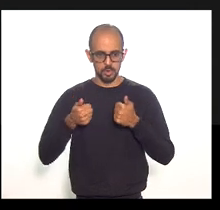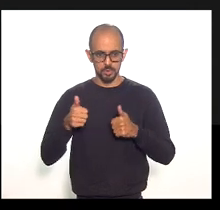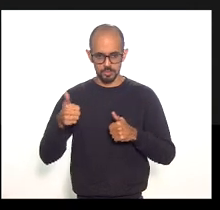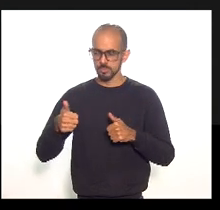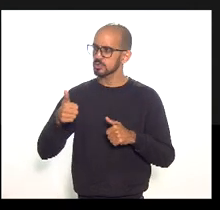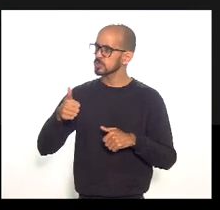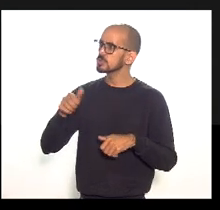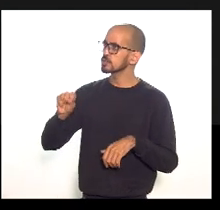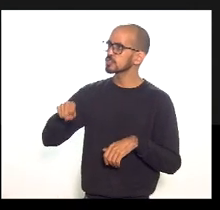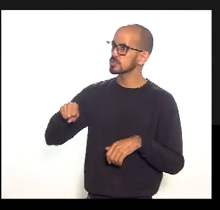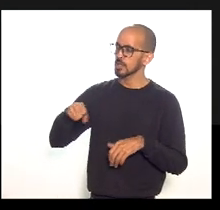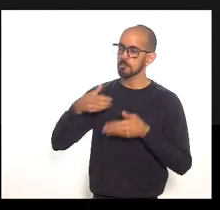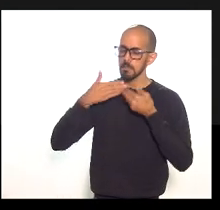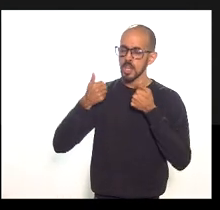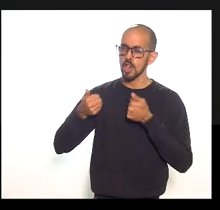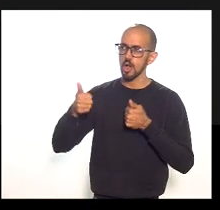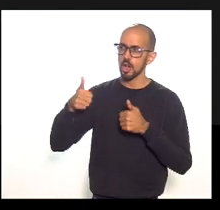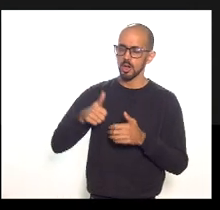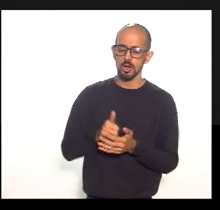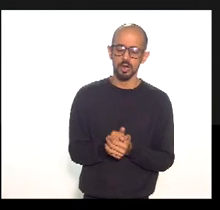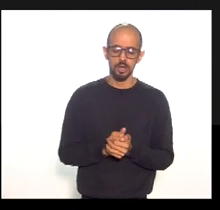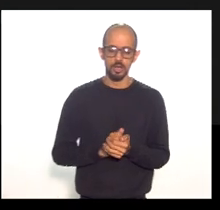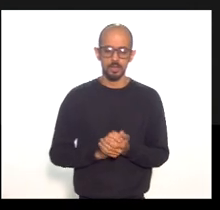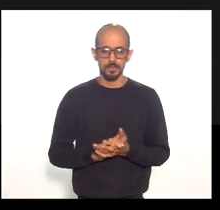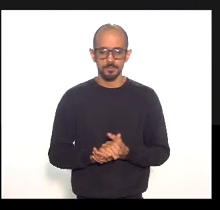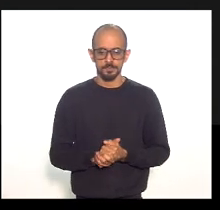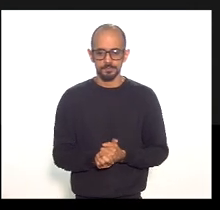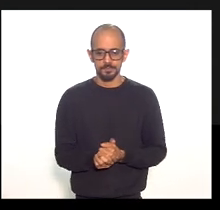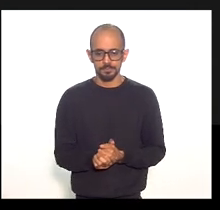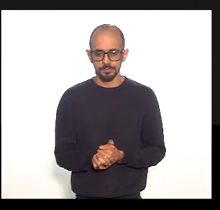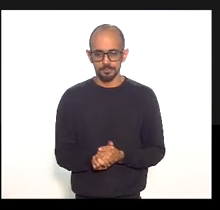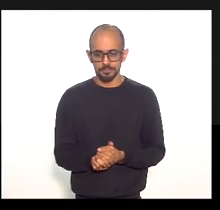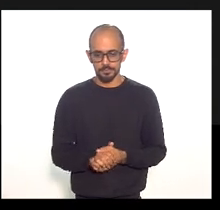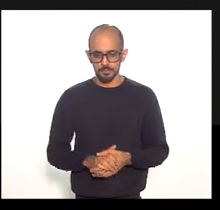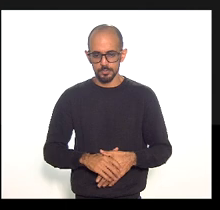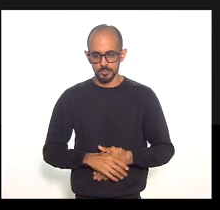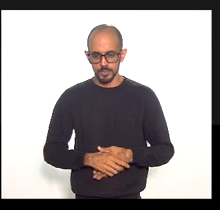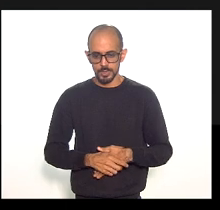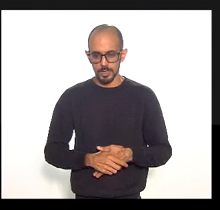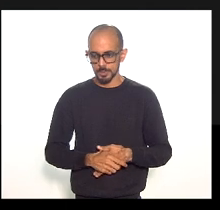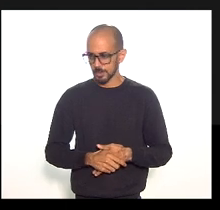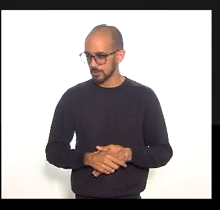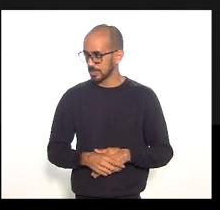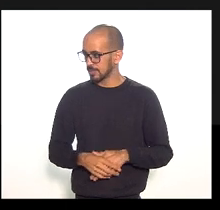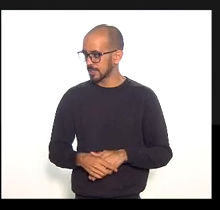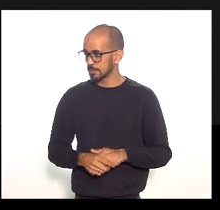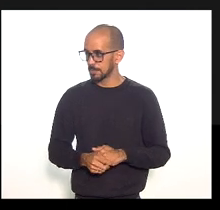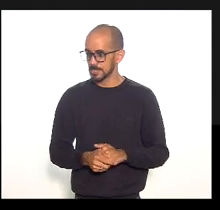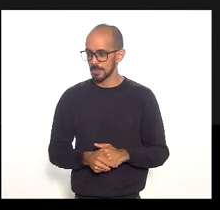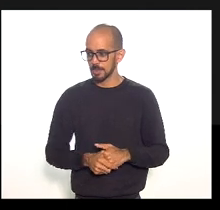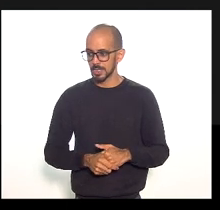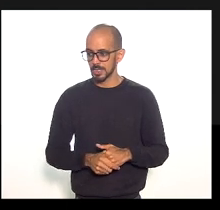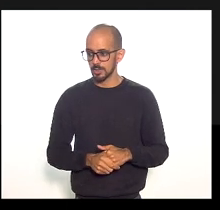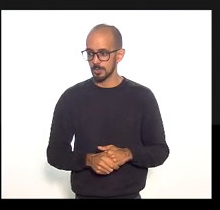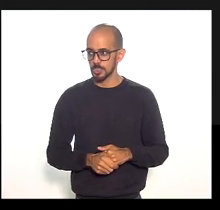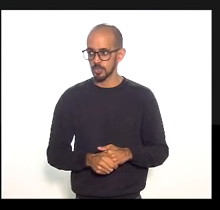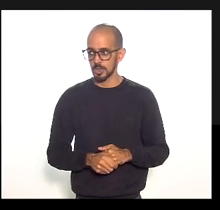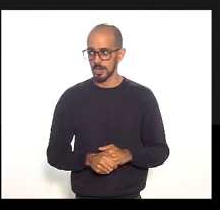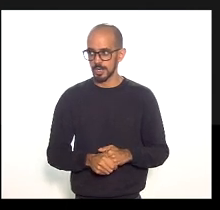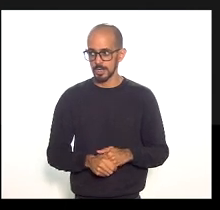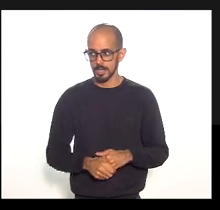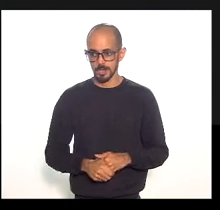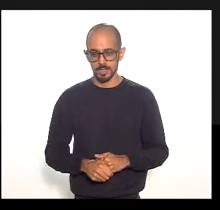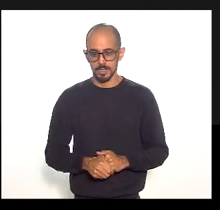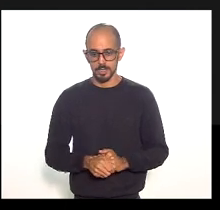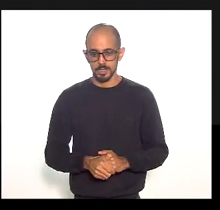Melhorou bem. Melhorou, Chico? Tá bom. Melhorou muito. Tá muito bom. Então, tá bom, amigo. Obrigado aí pela ajuda. Chico